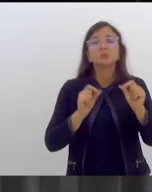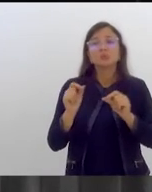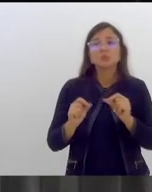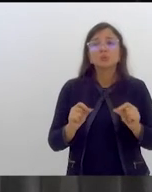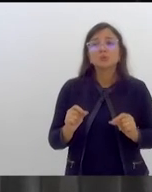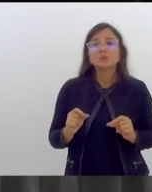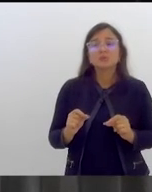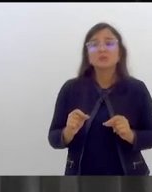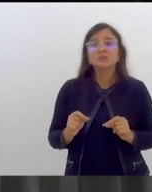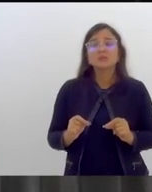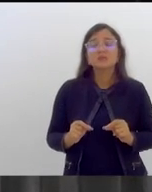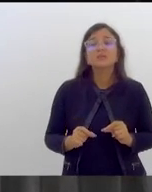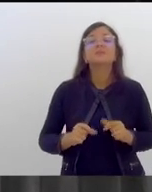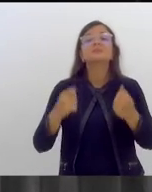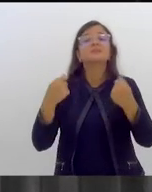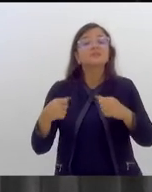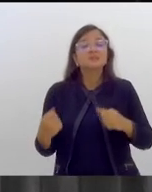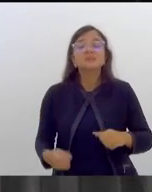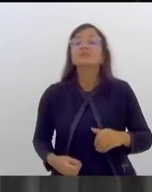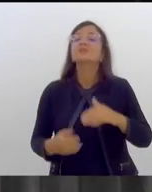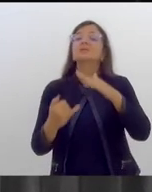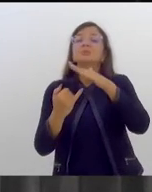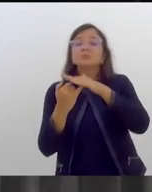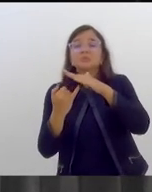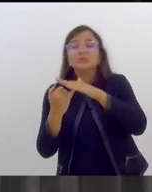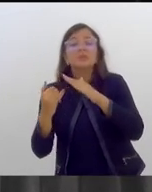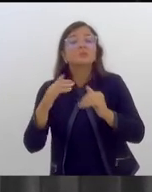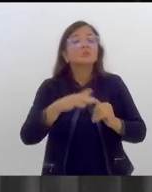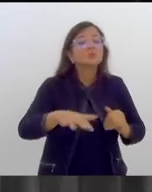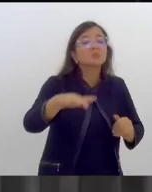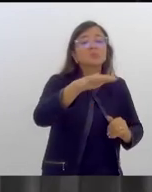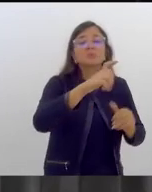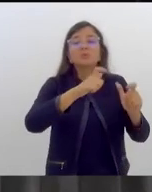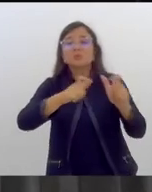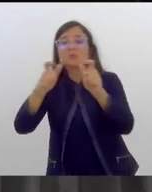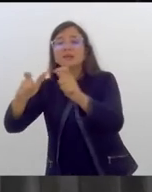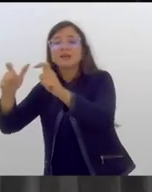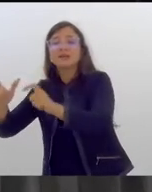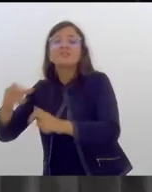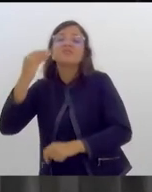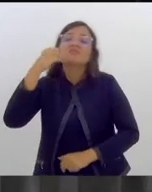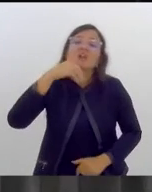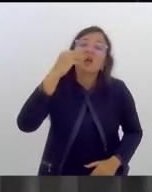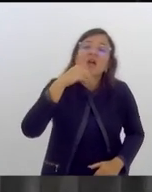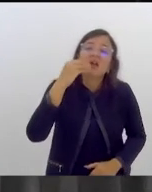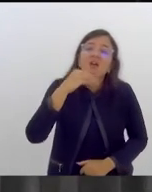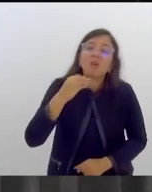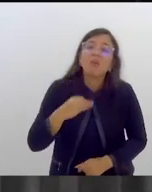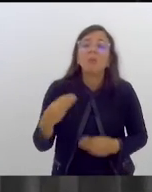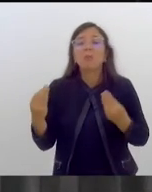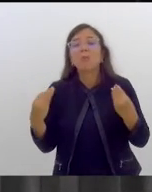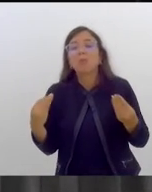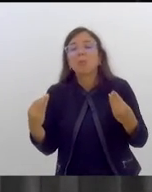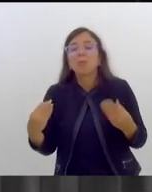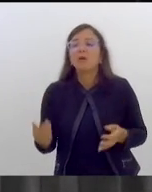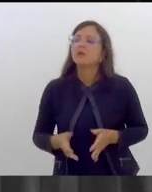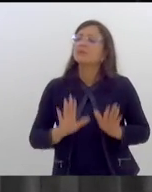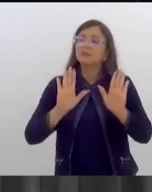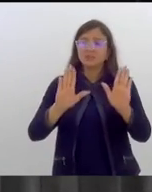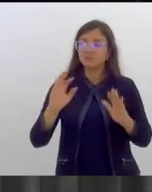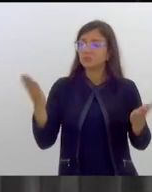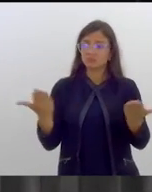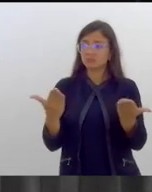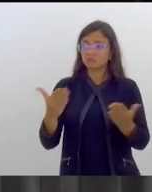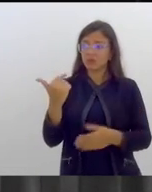existir instituições fragilizadas e fracas o que não acontece o que não